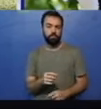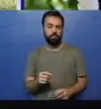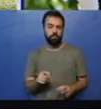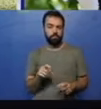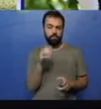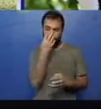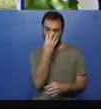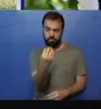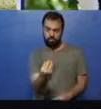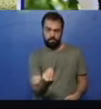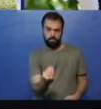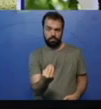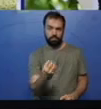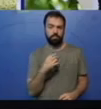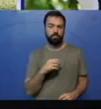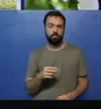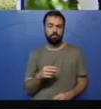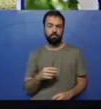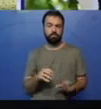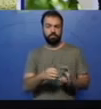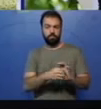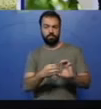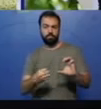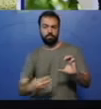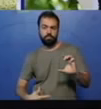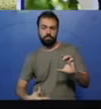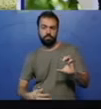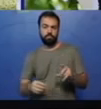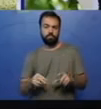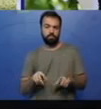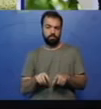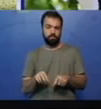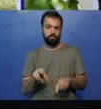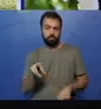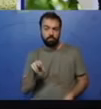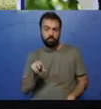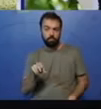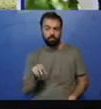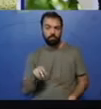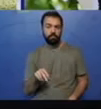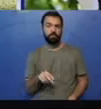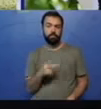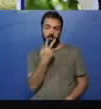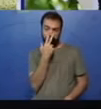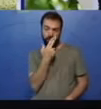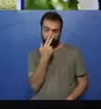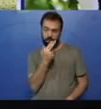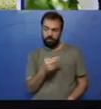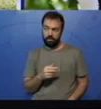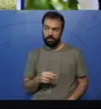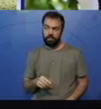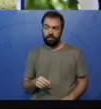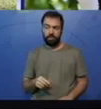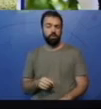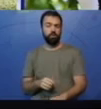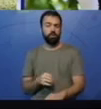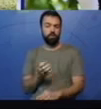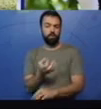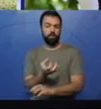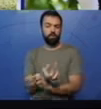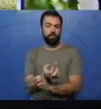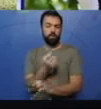garras. Esses animais têm um osso, um esqueleto bem leve, que se não fosse leve, não seria possível esses animais voarem, por